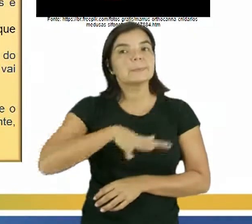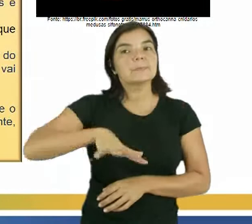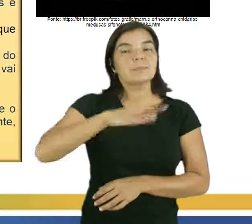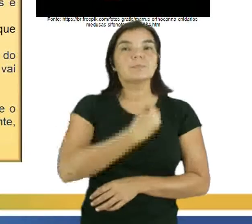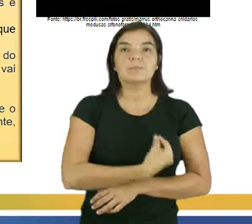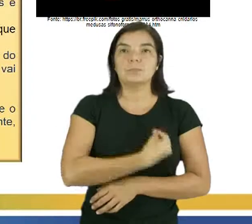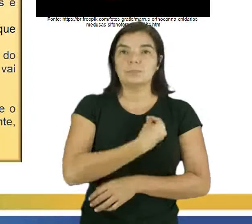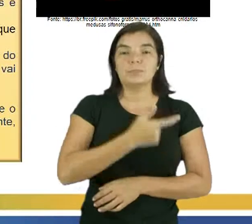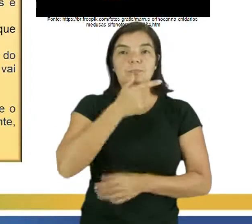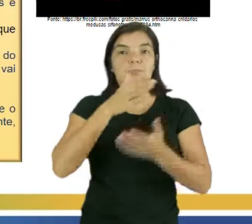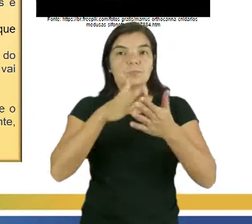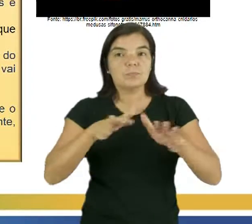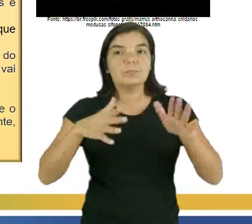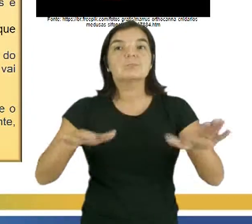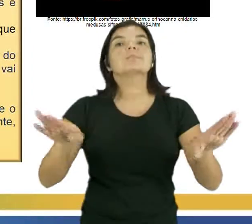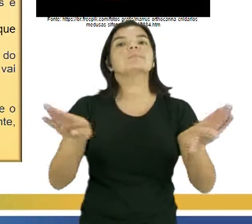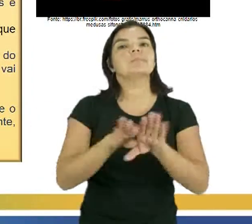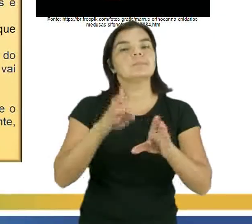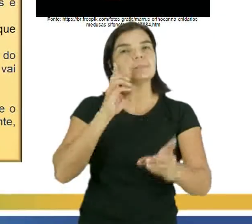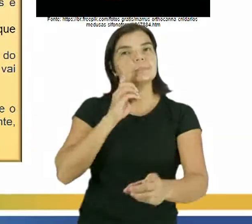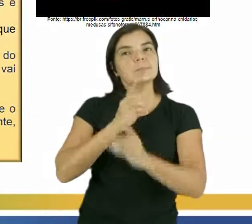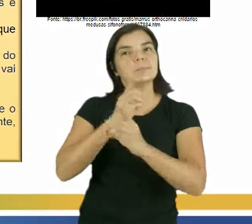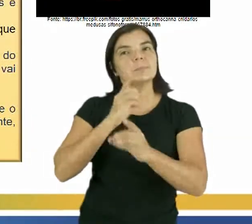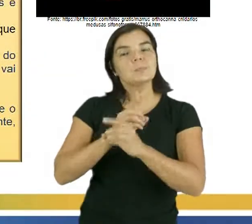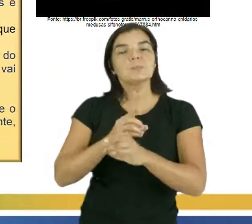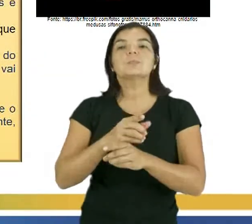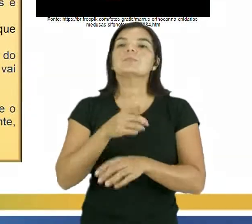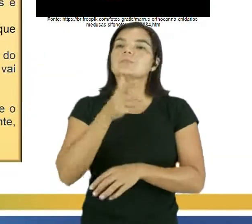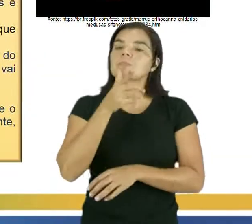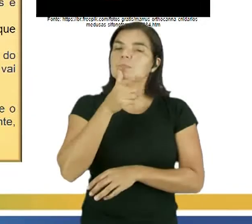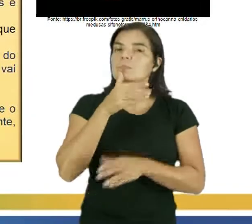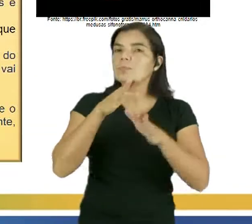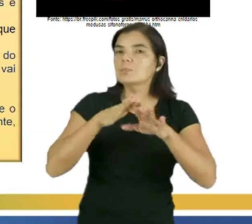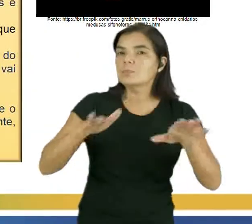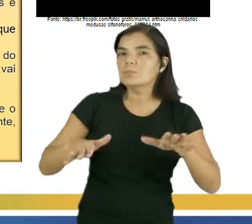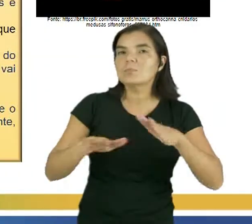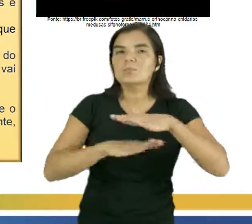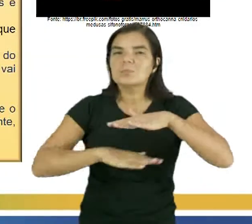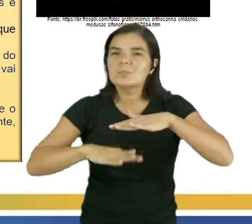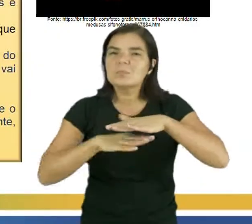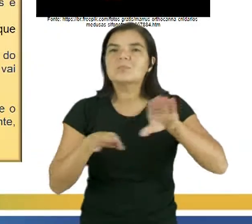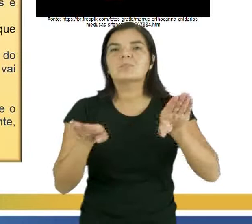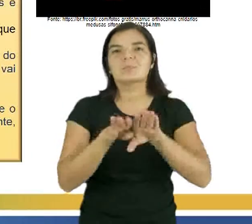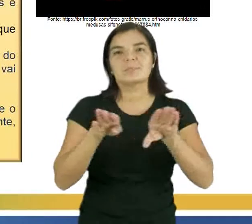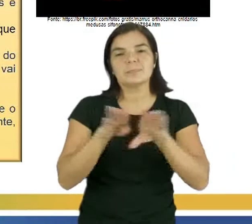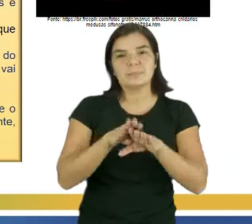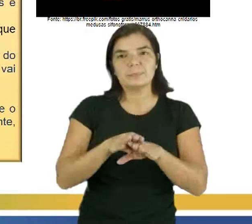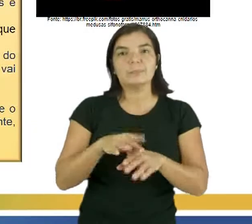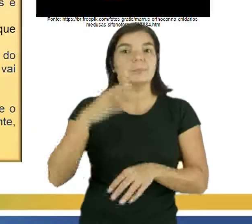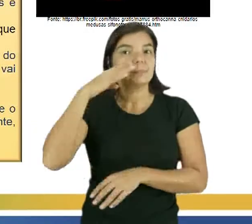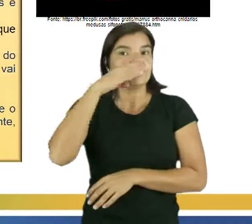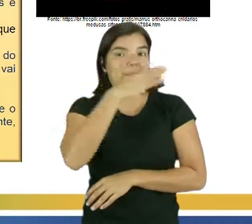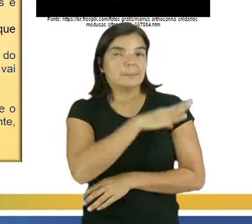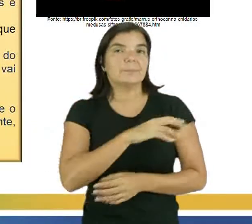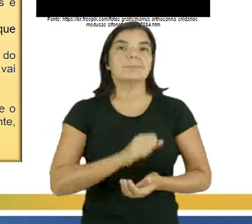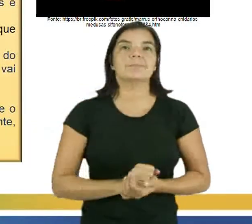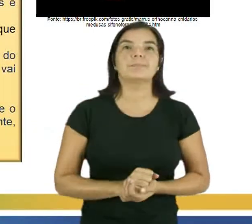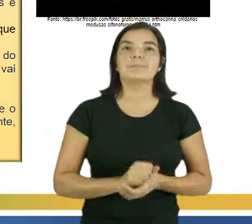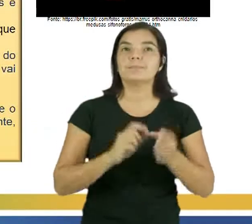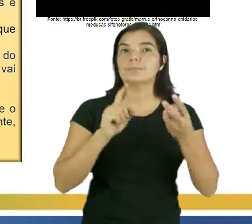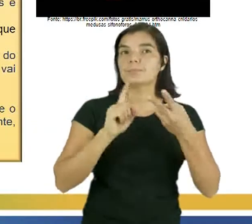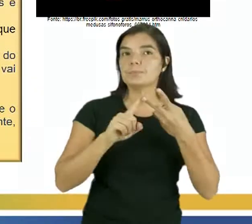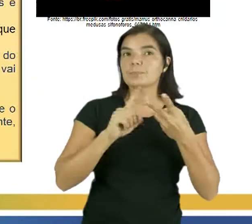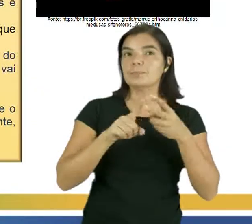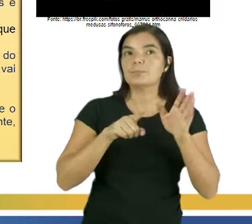vida marinha, mas que a gente também pode encontrar em águas costeiras, em águas rasas e até mesmo em águas quentes. Já na